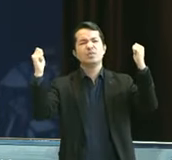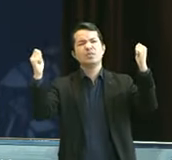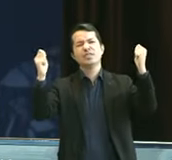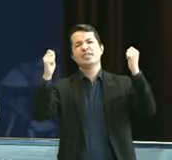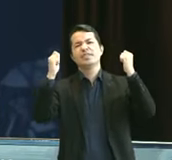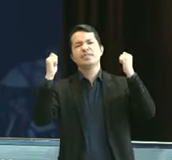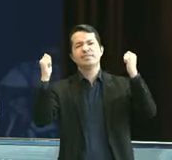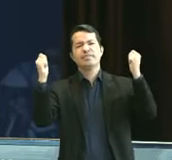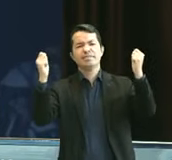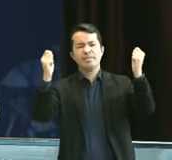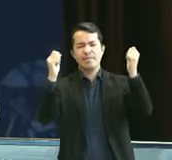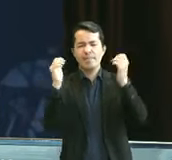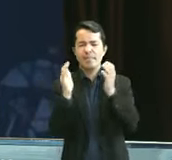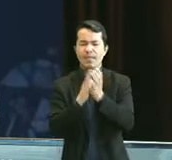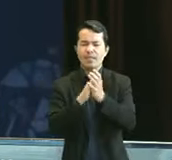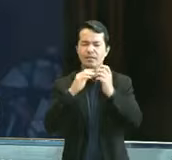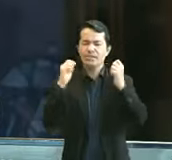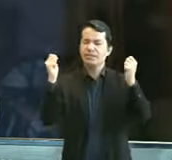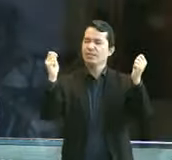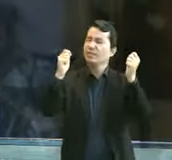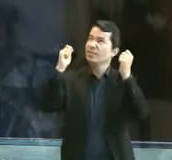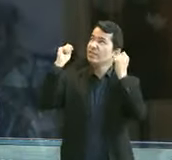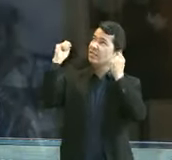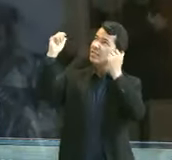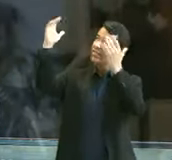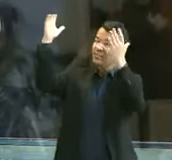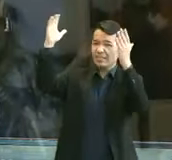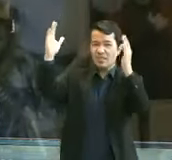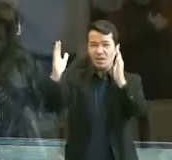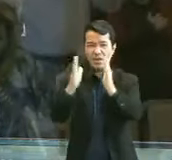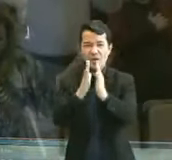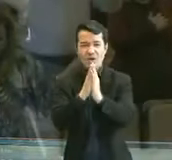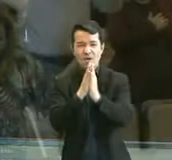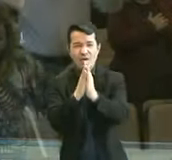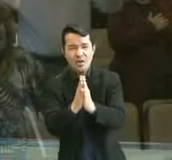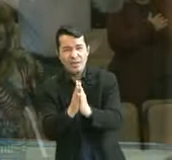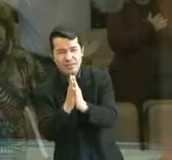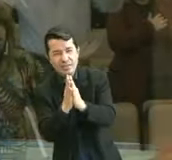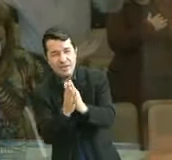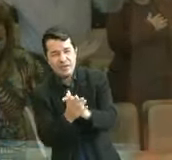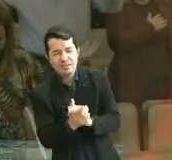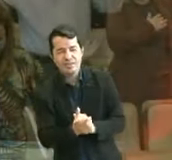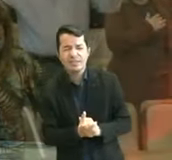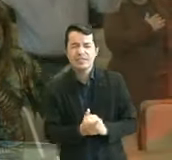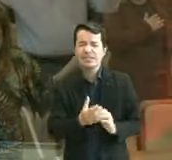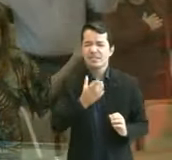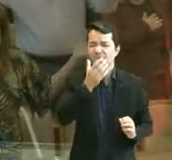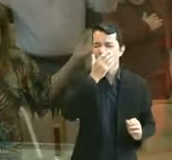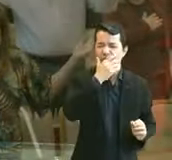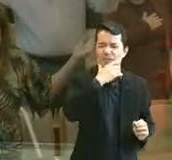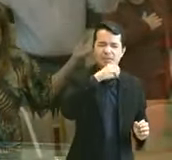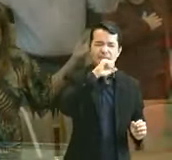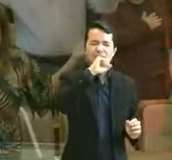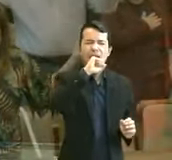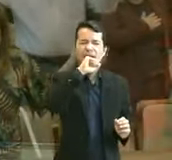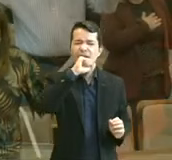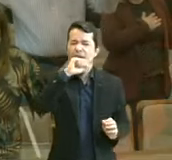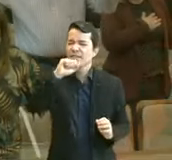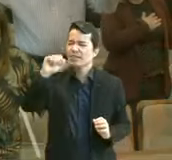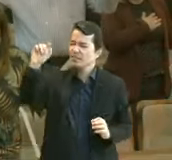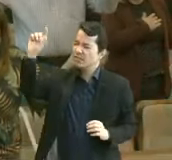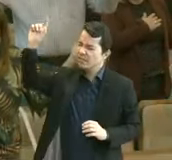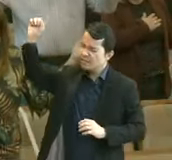aleluia, aleluia. Pai, ouve o clamor do teu povo agora neste lugar.